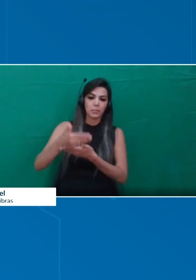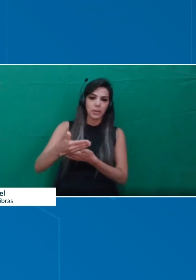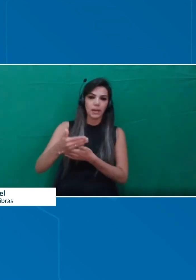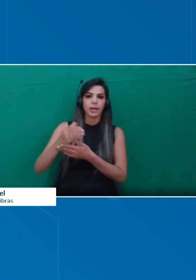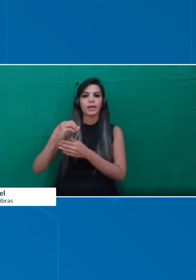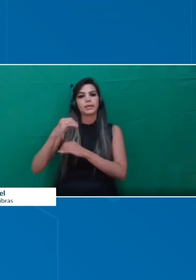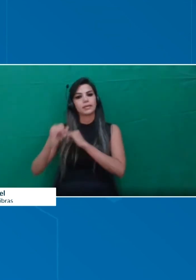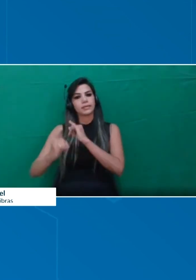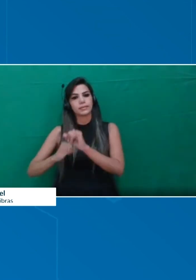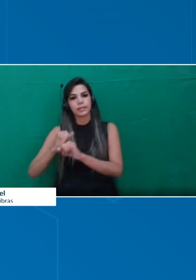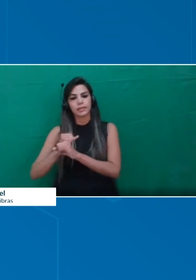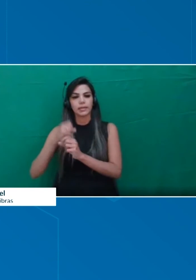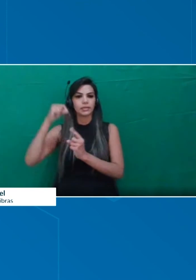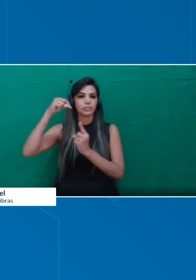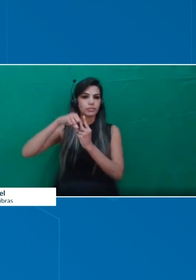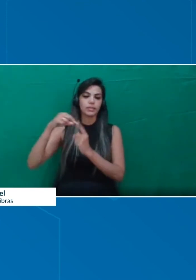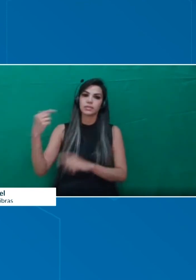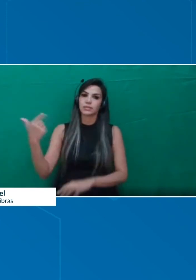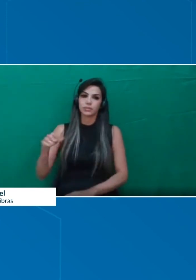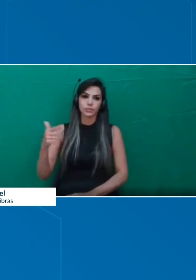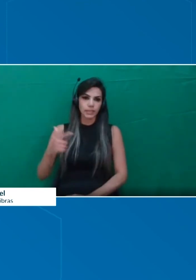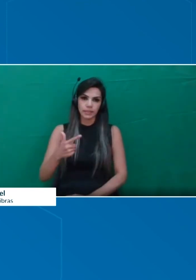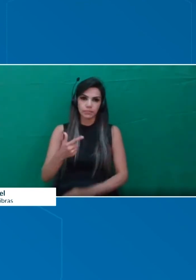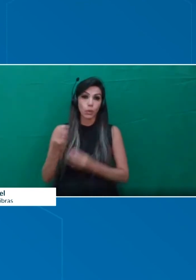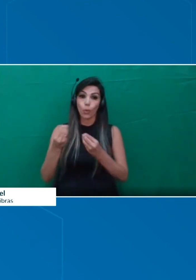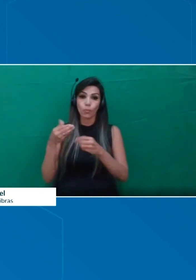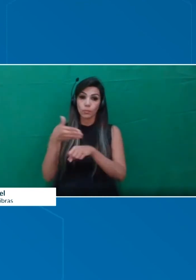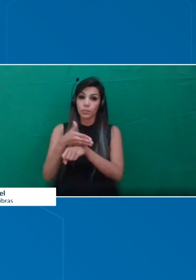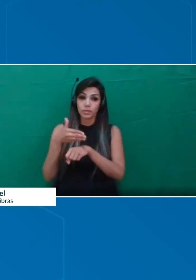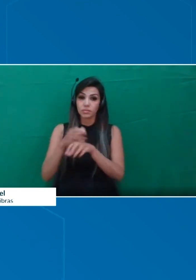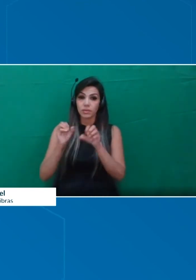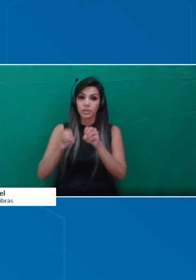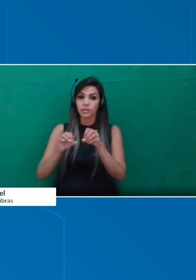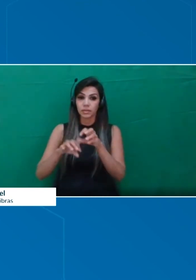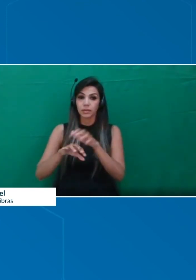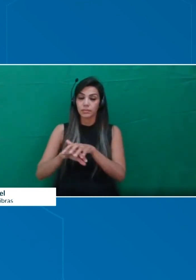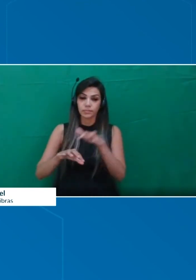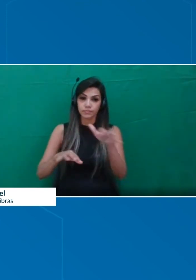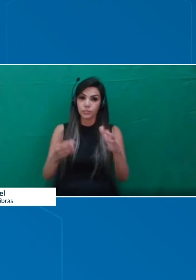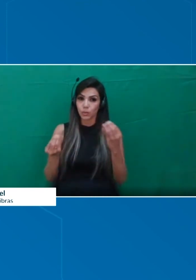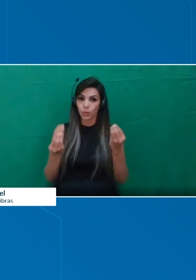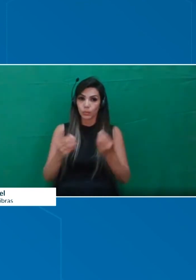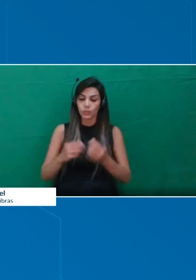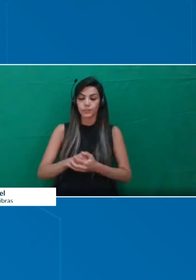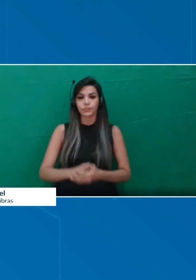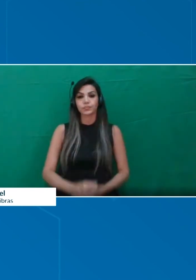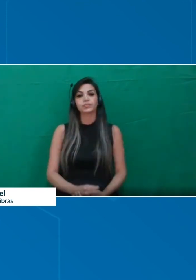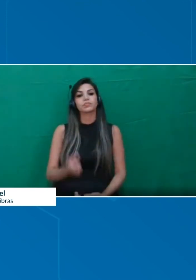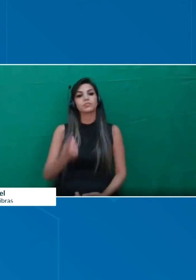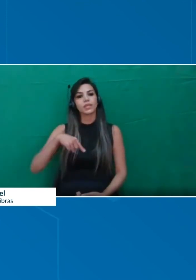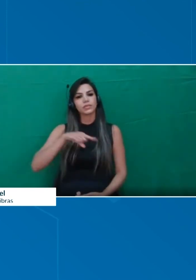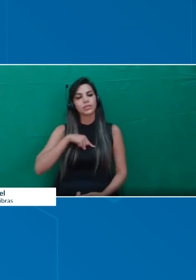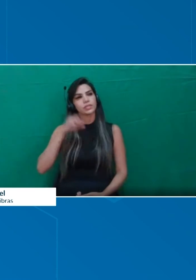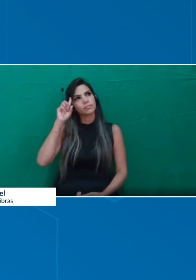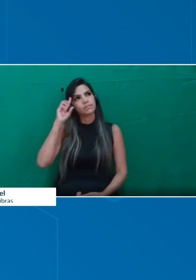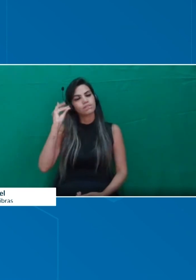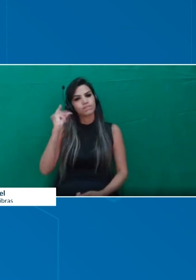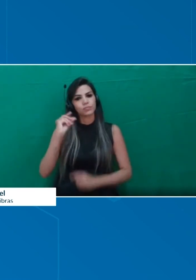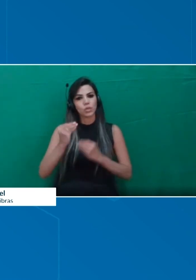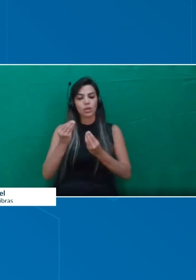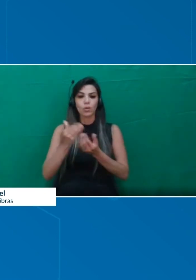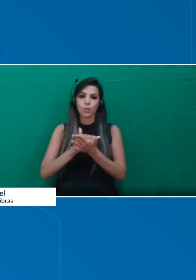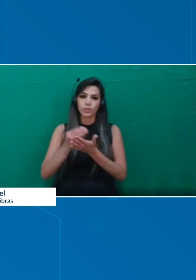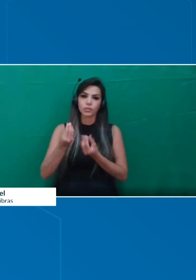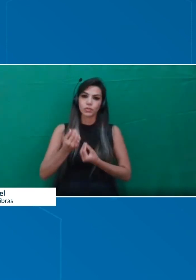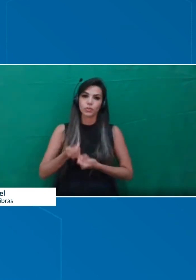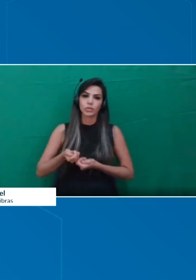pacote de dados para aula remota. E aí foram diversas ações, né? Iniciamos com uma bolsa de conectividade